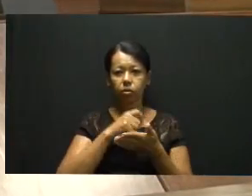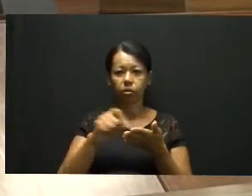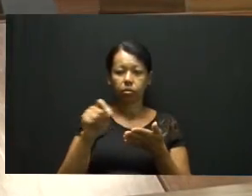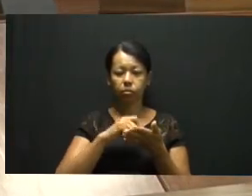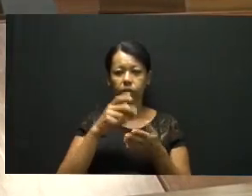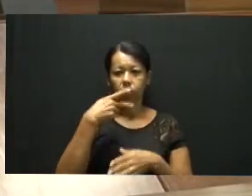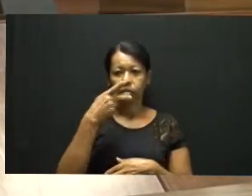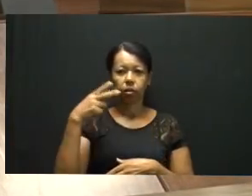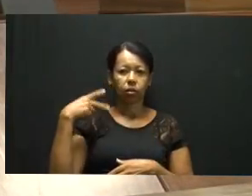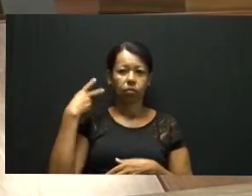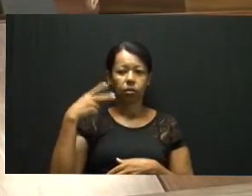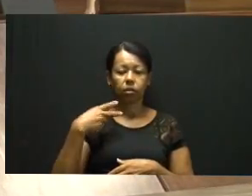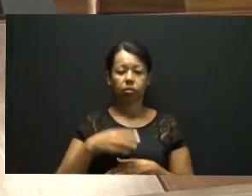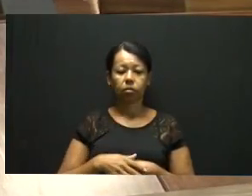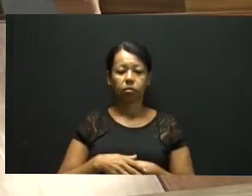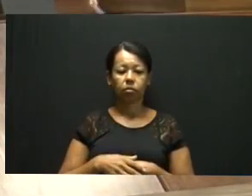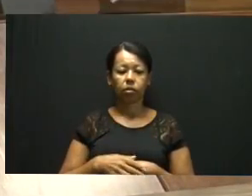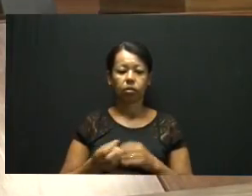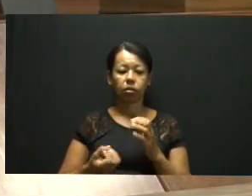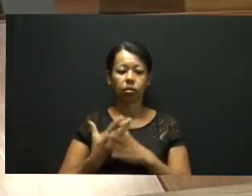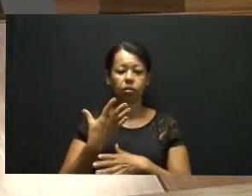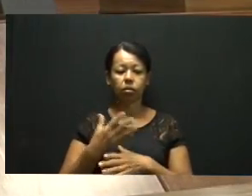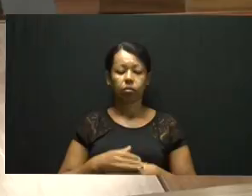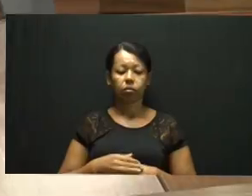com a palavra vereador Érica, autora.